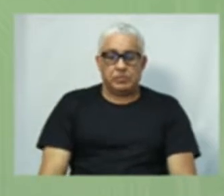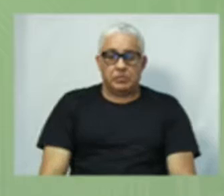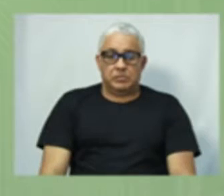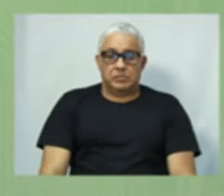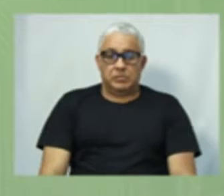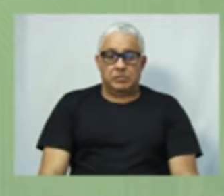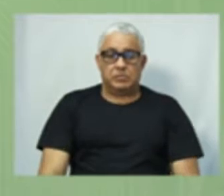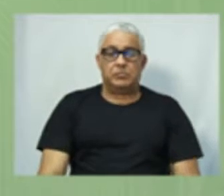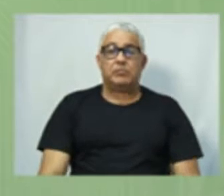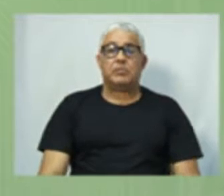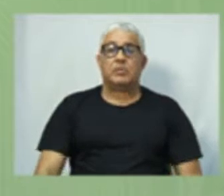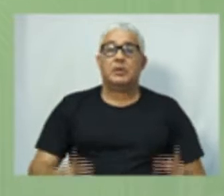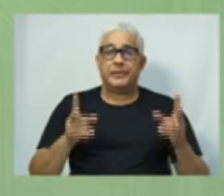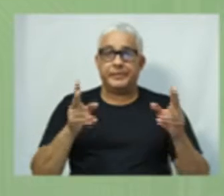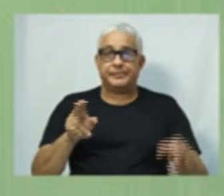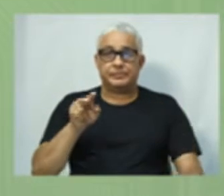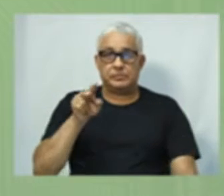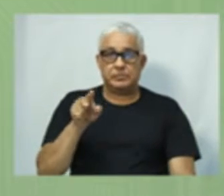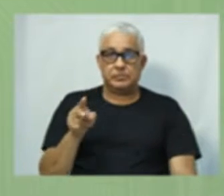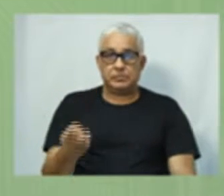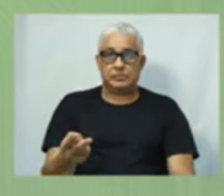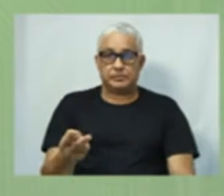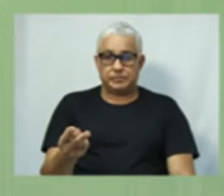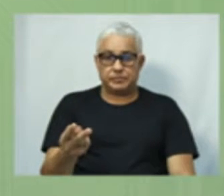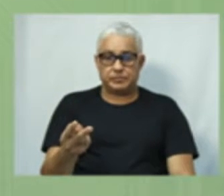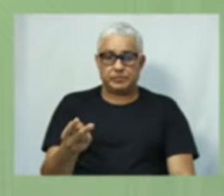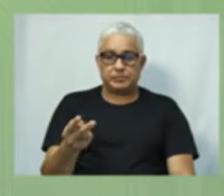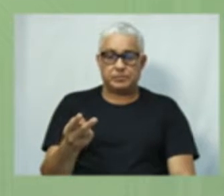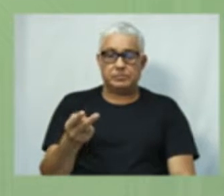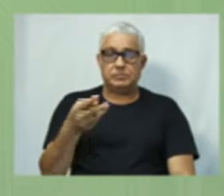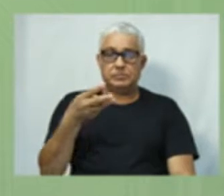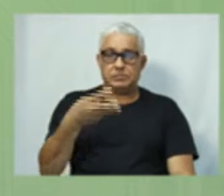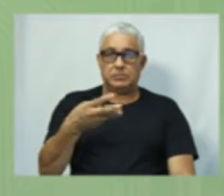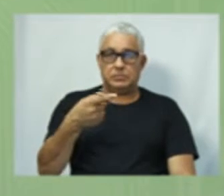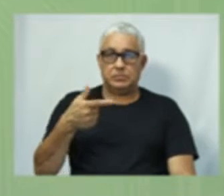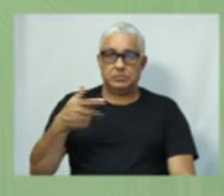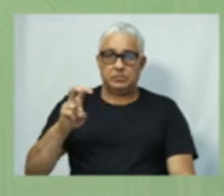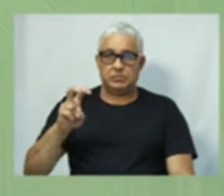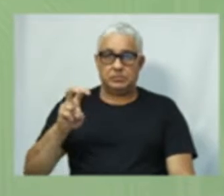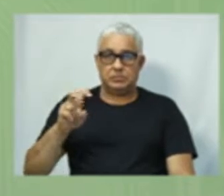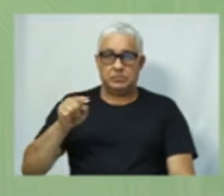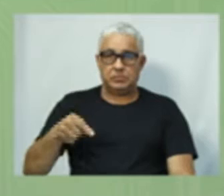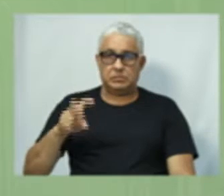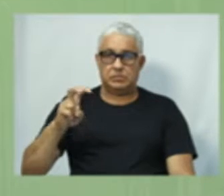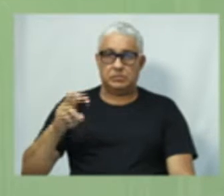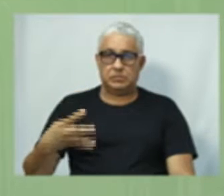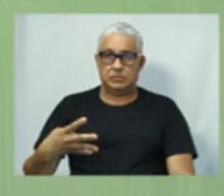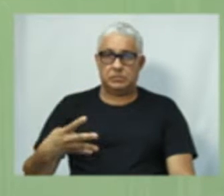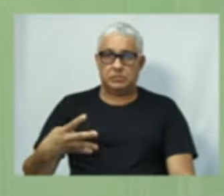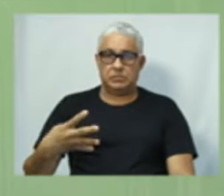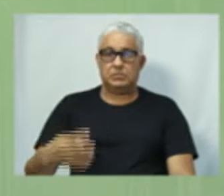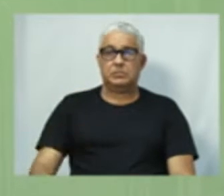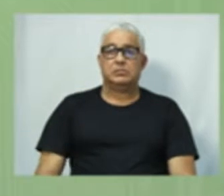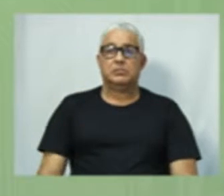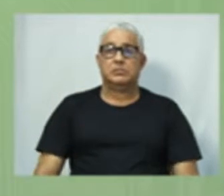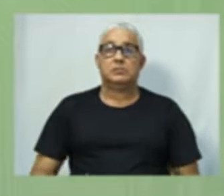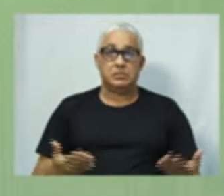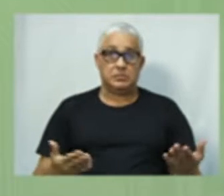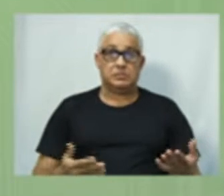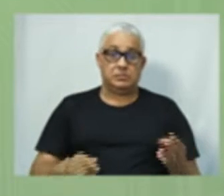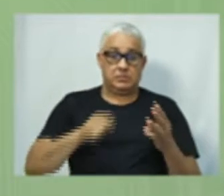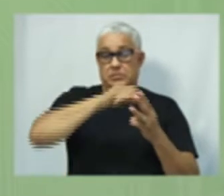1,08%. E vai gerar o valor a ser pago no trimestre, que é esse valor aqui. Portanto, no